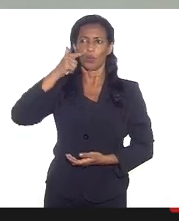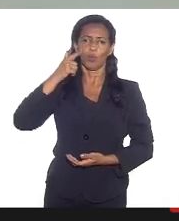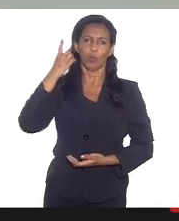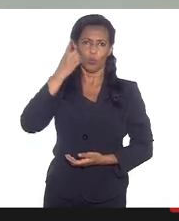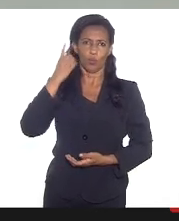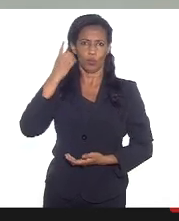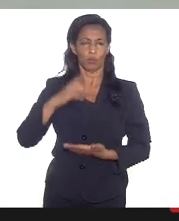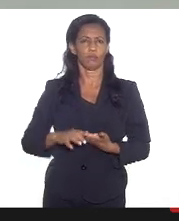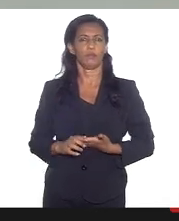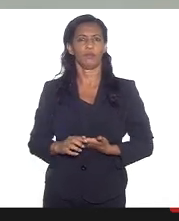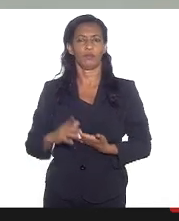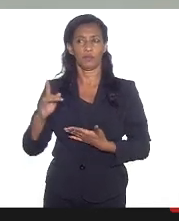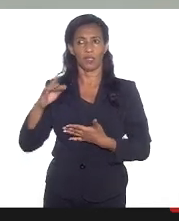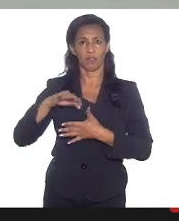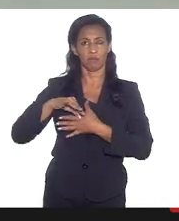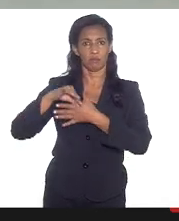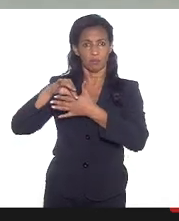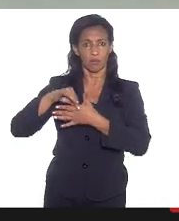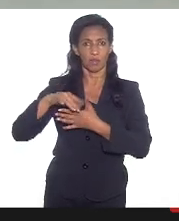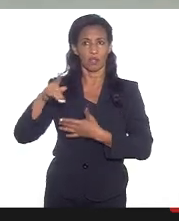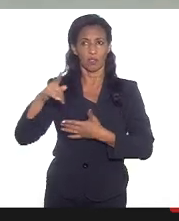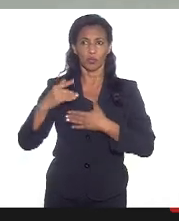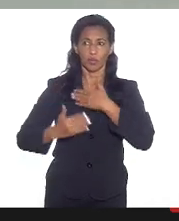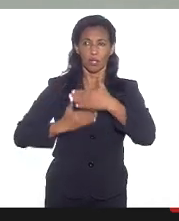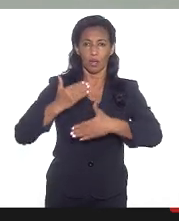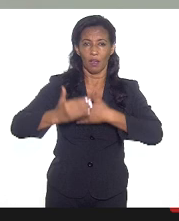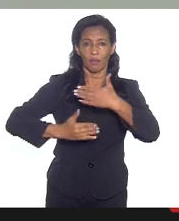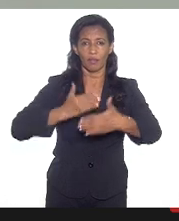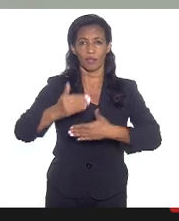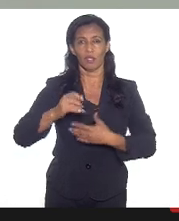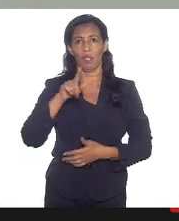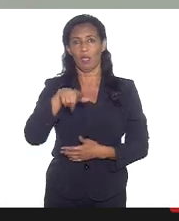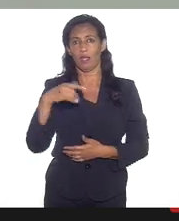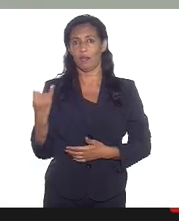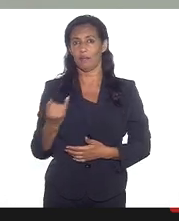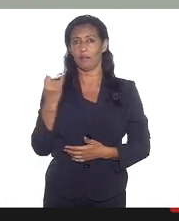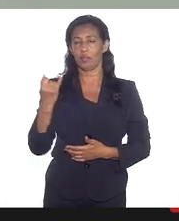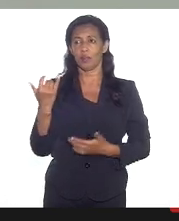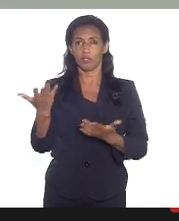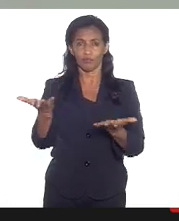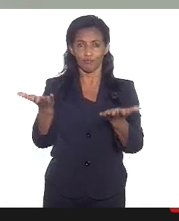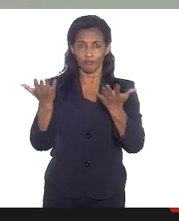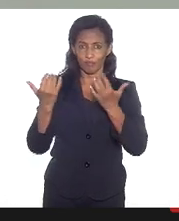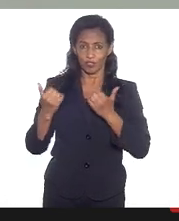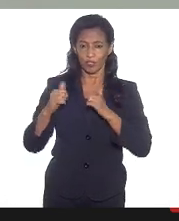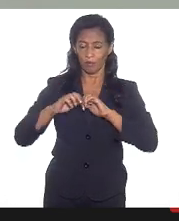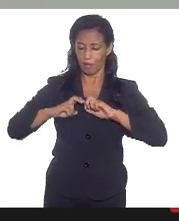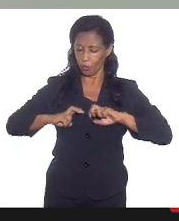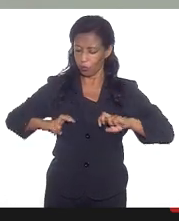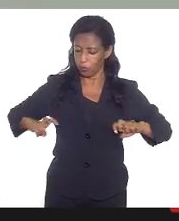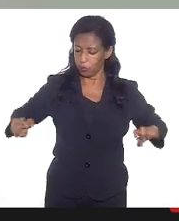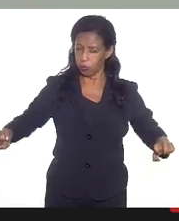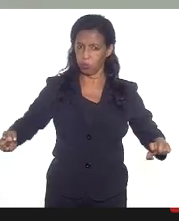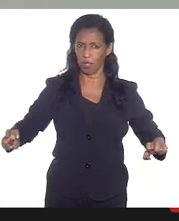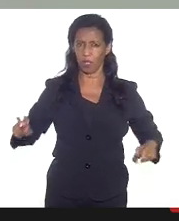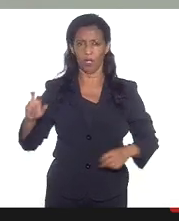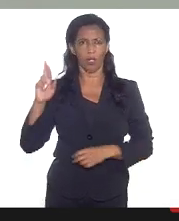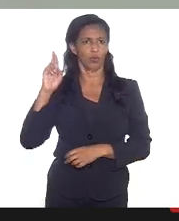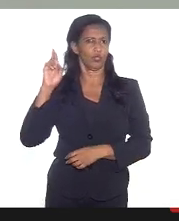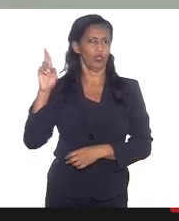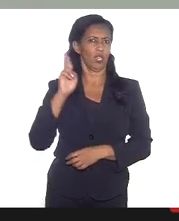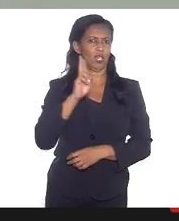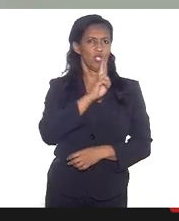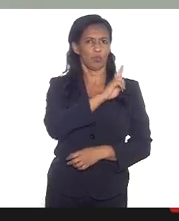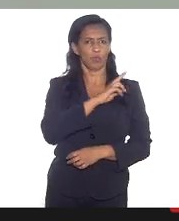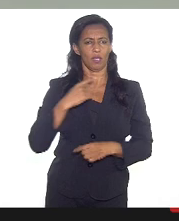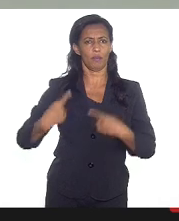liderança desse processo. Mas eu acho que, para ele avançar, é importante chamar à mesa as autoridades do Estado responsáveis